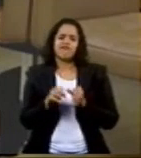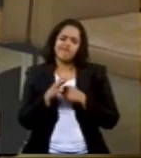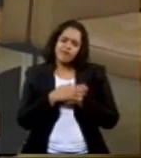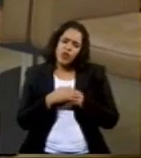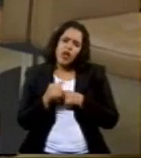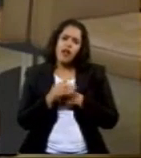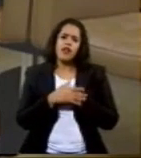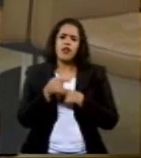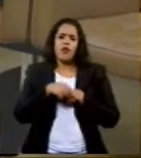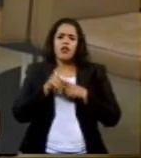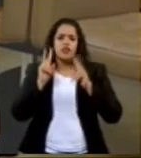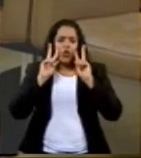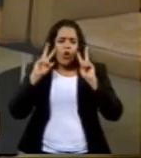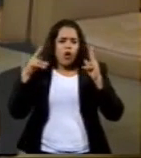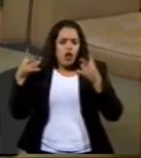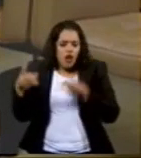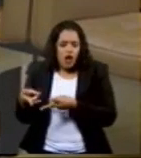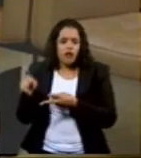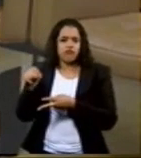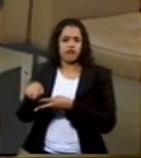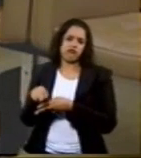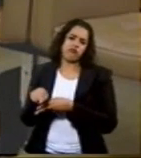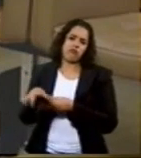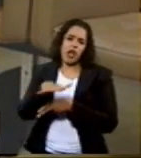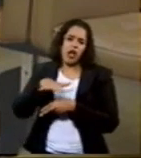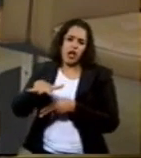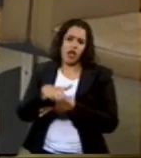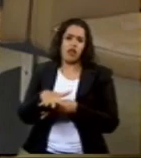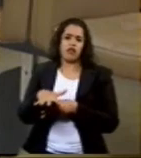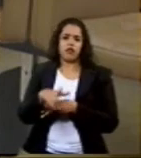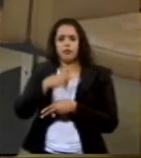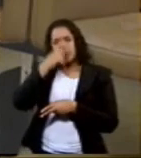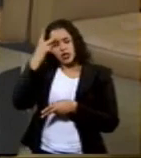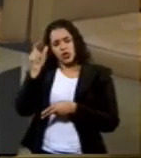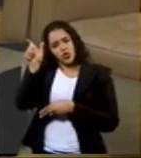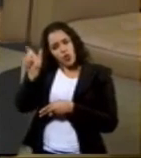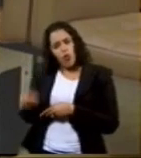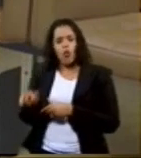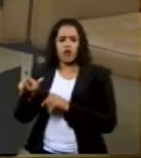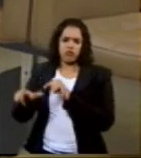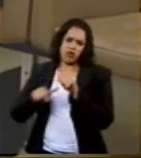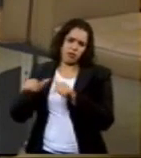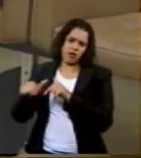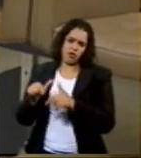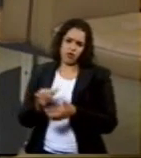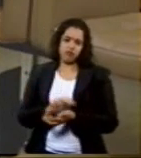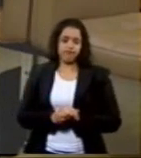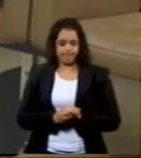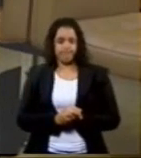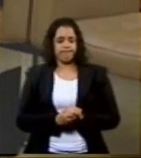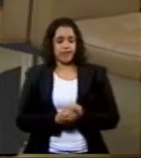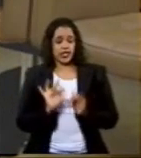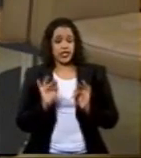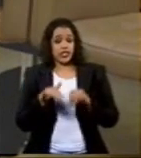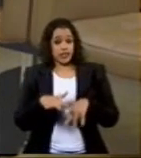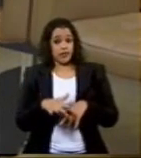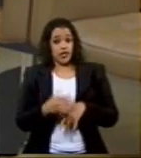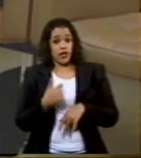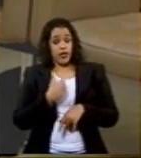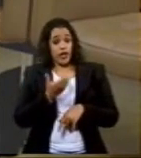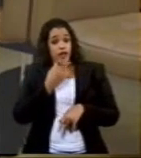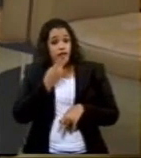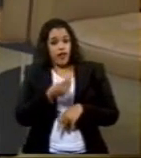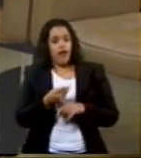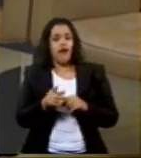carinho e com esse olhar voltado realmente para o hipossuficiente, para o trabalhador. Por fim, dizer que